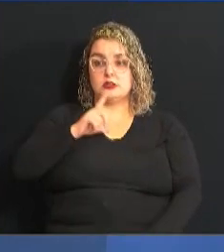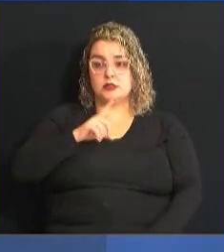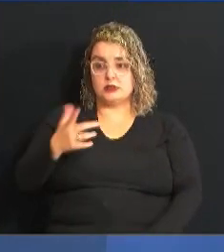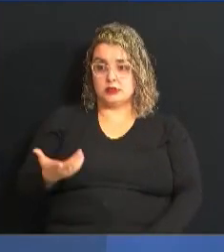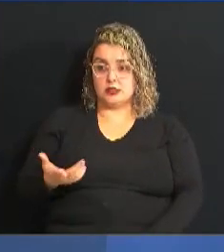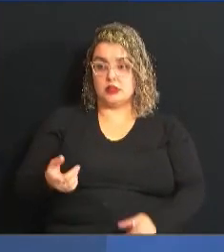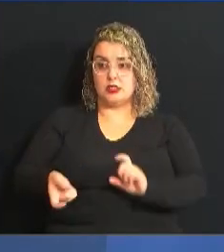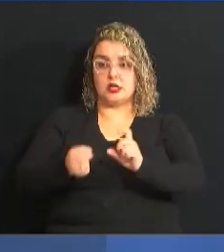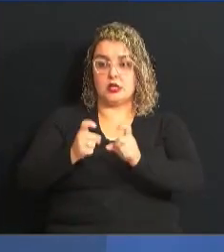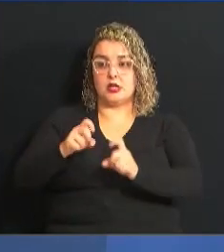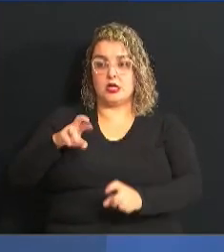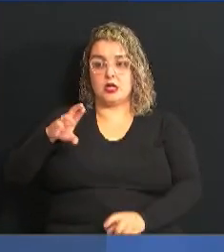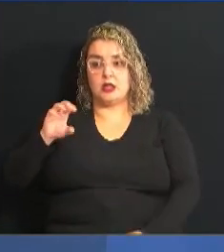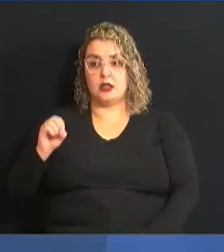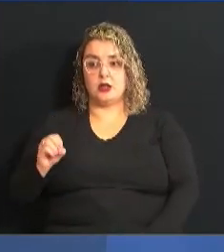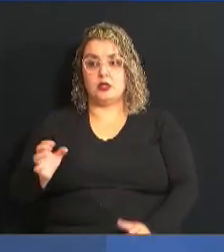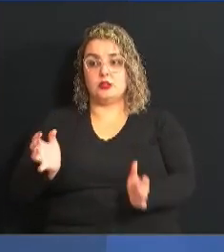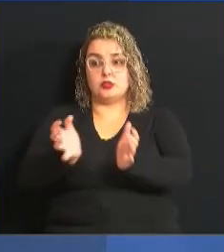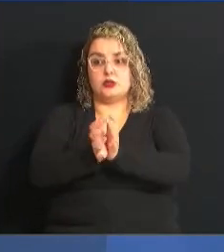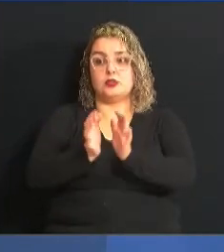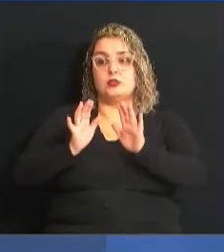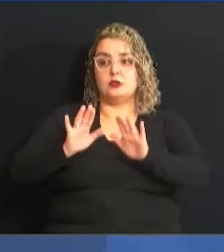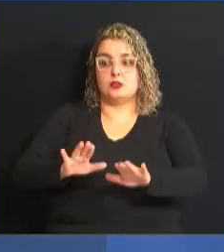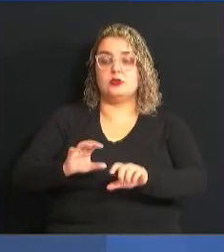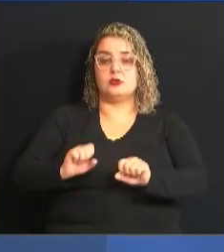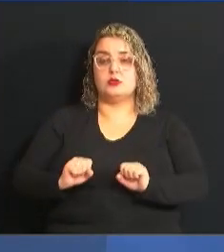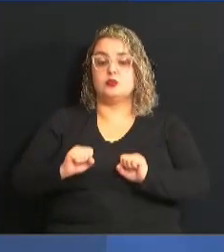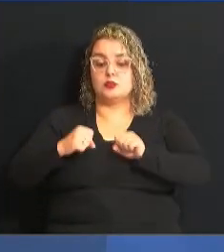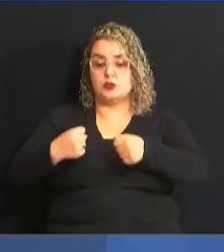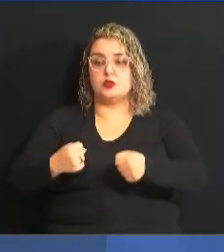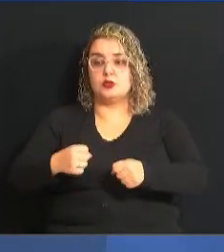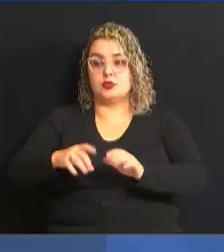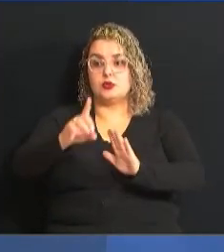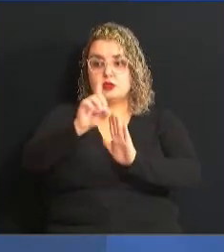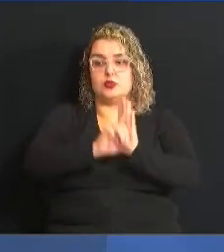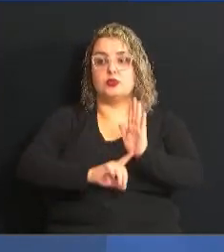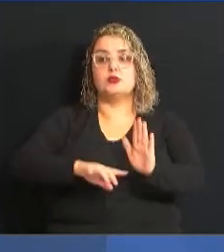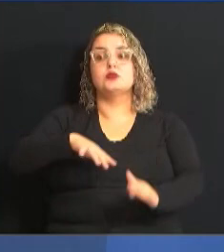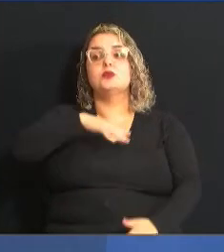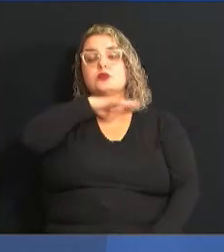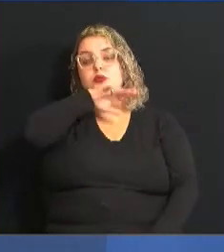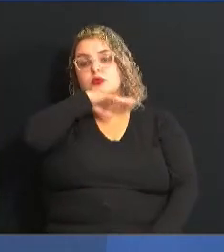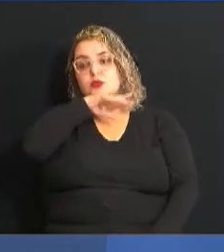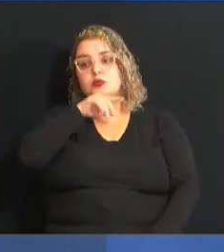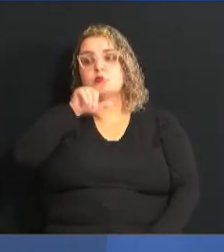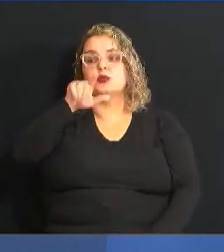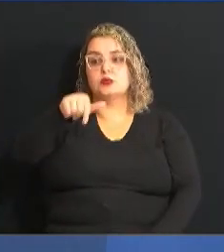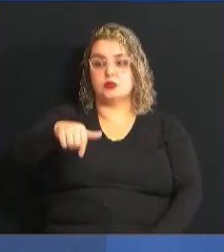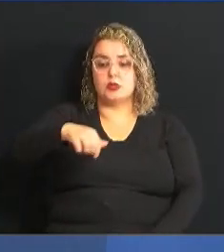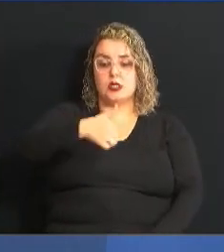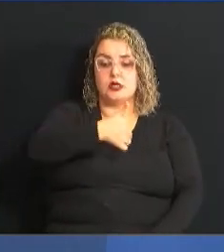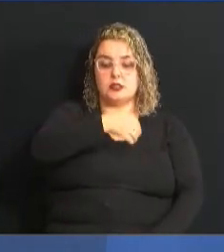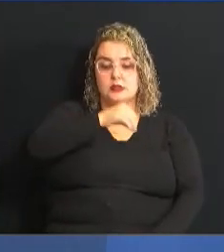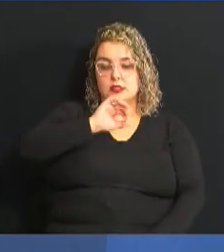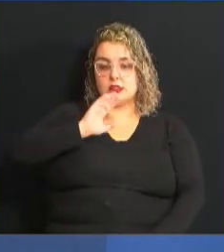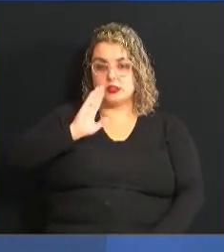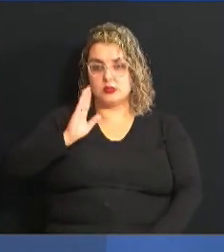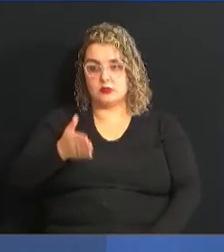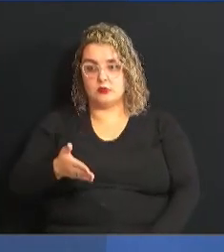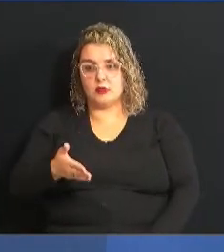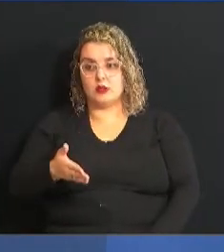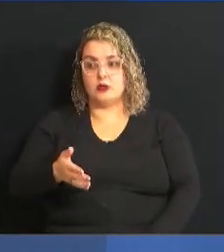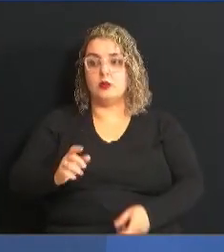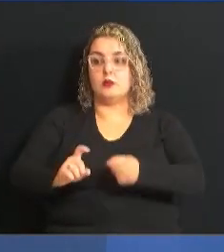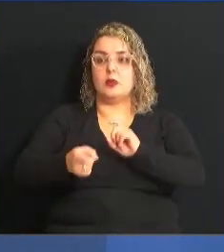reunião ordinária da Comissão Permanente de Proteção e Defesa dos Direitos dos Animais e depois, às 10h30 da manhã, uma